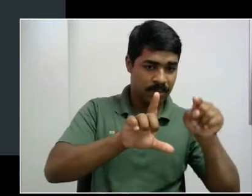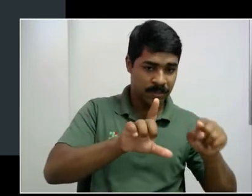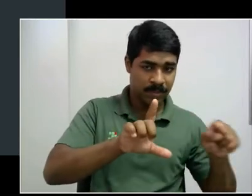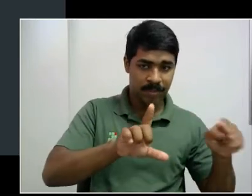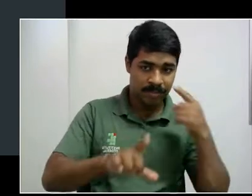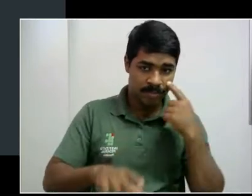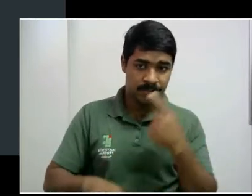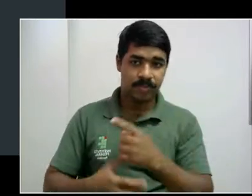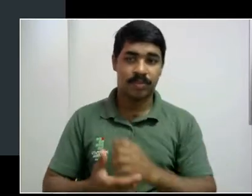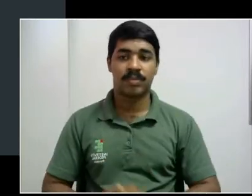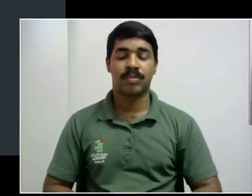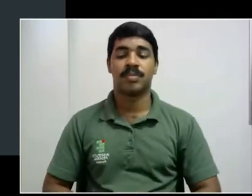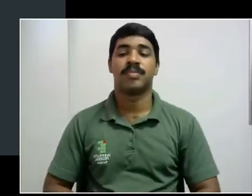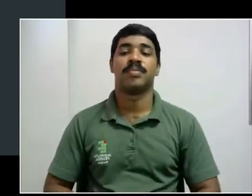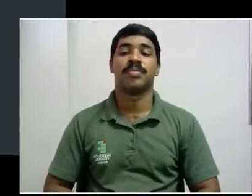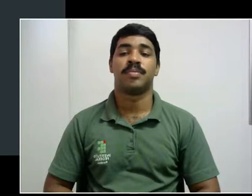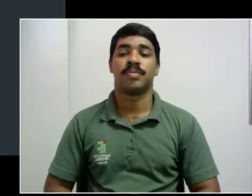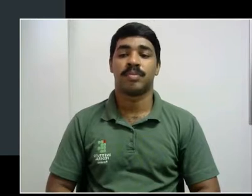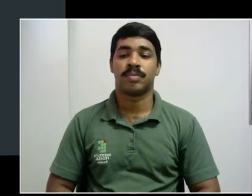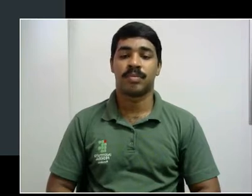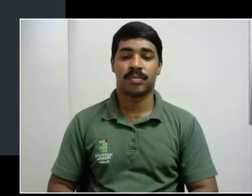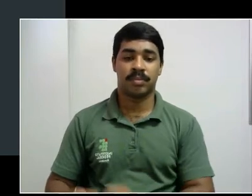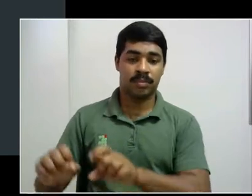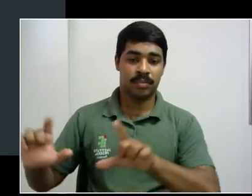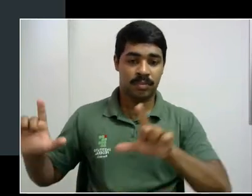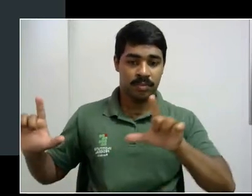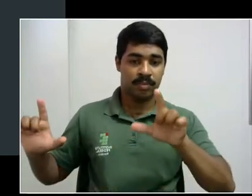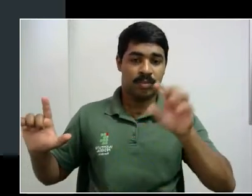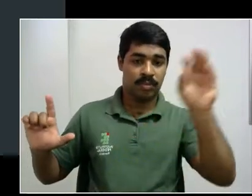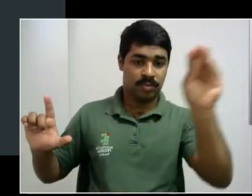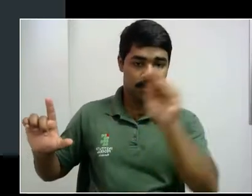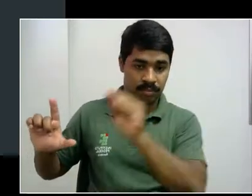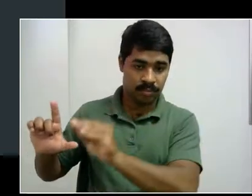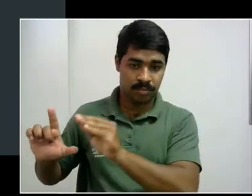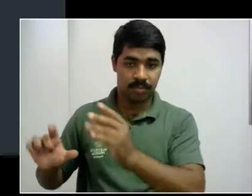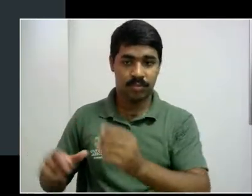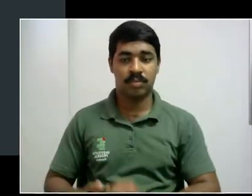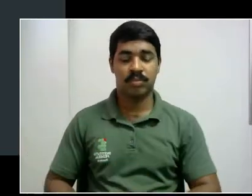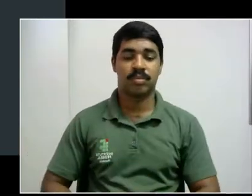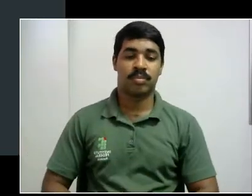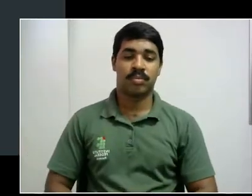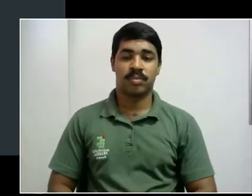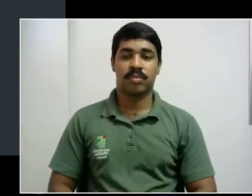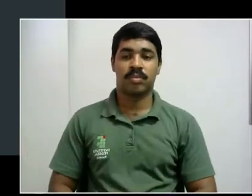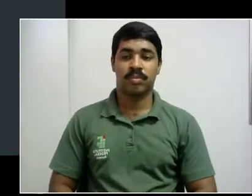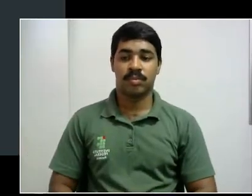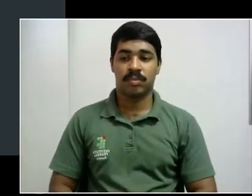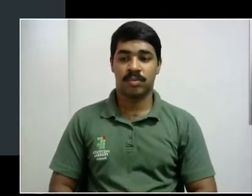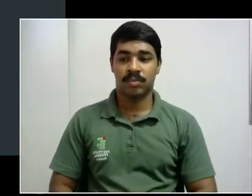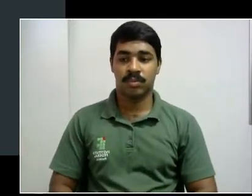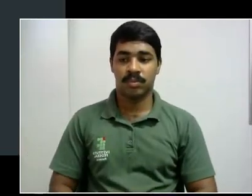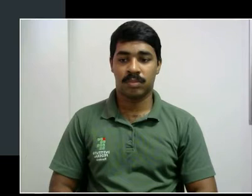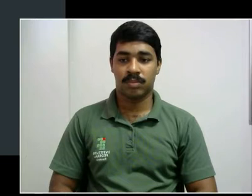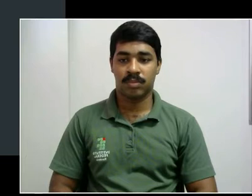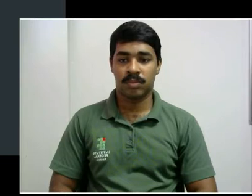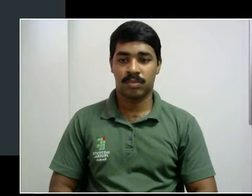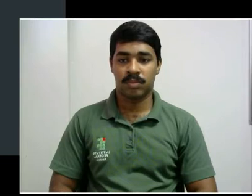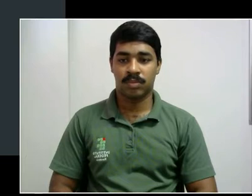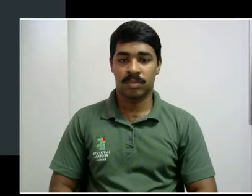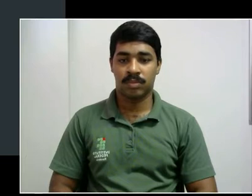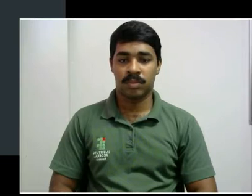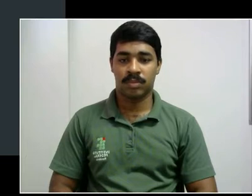esses pontos. Né? Ampliei aqui um pouquinho, joguei a tabela aqui para cima, né? Agora a gente vai só marcar esses pontos